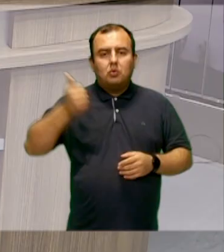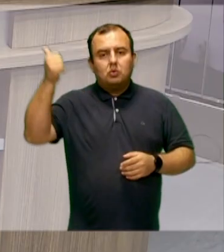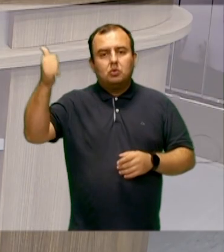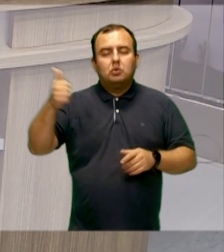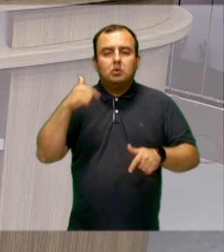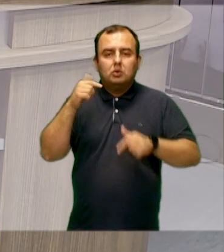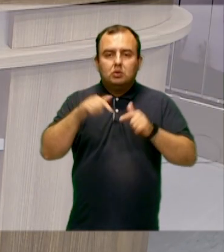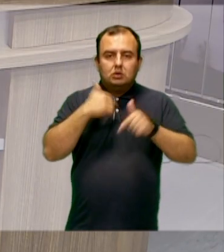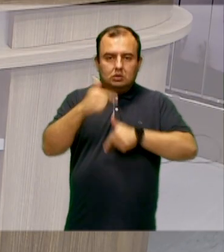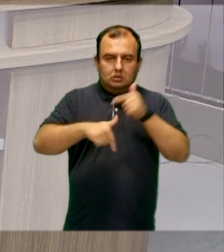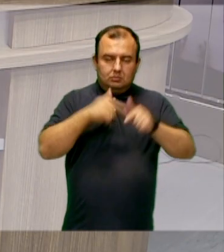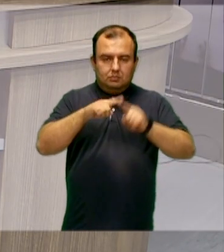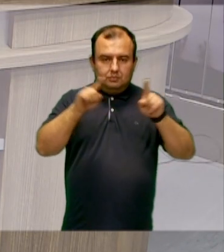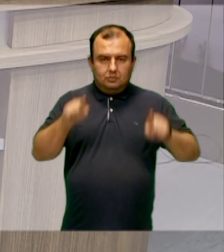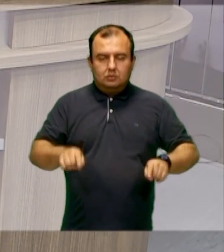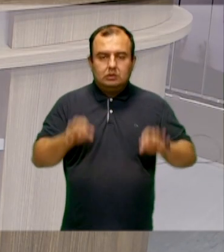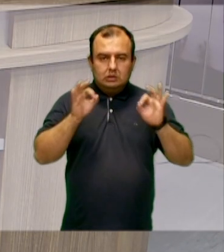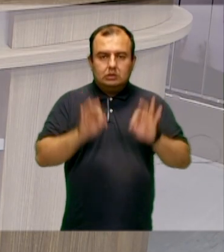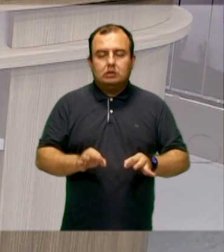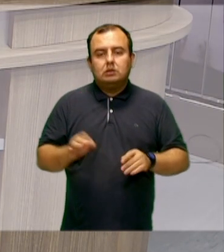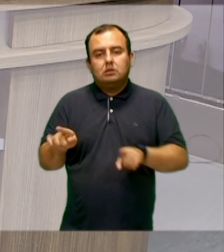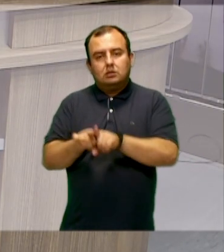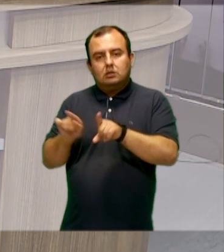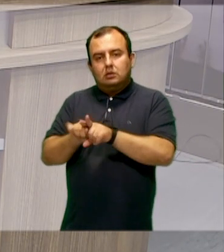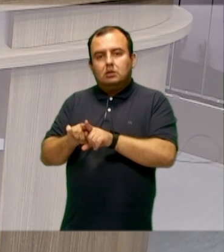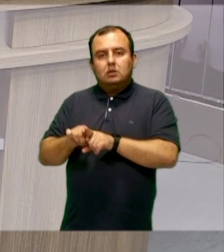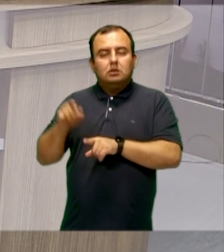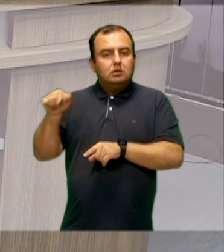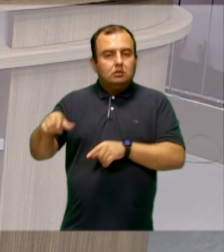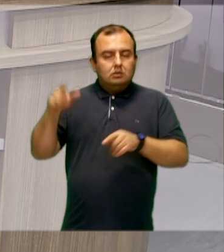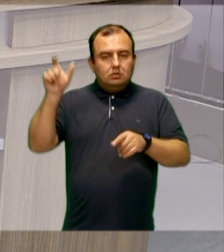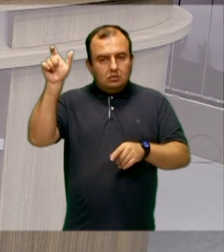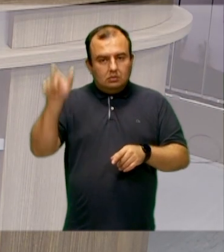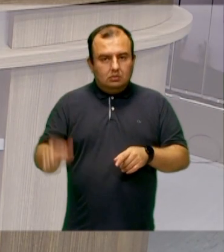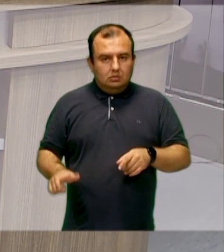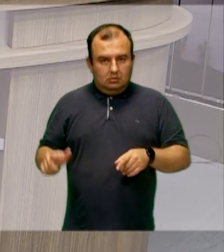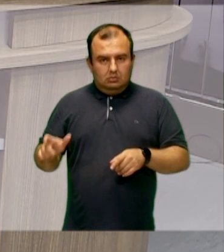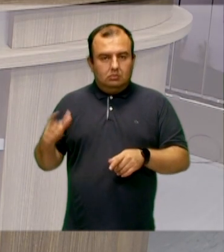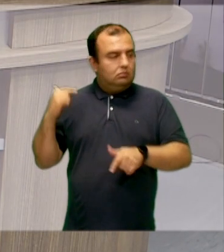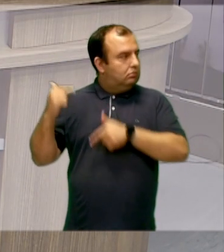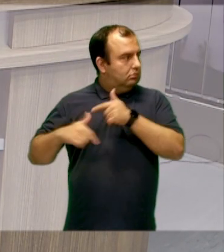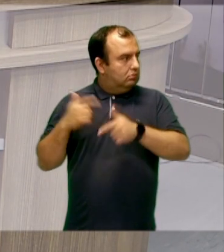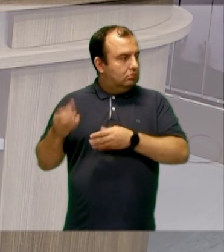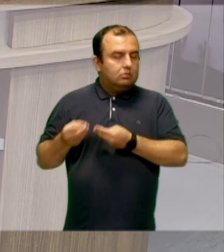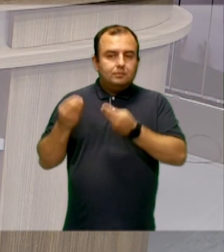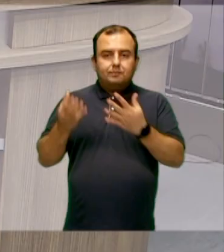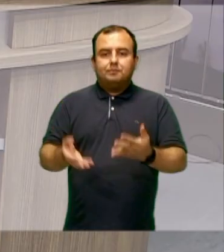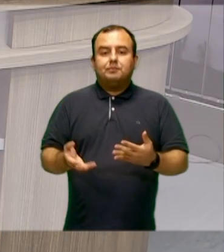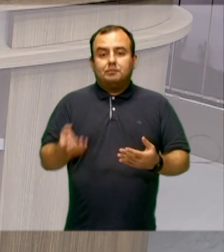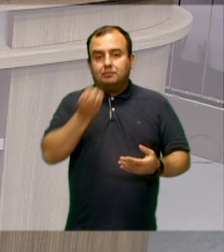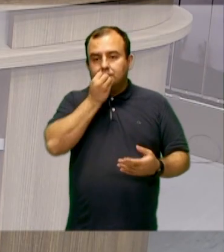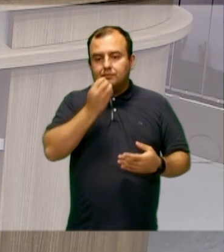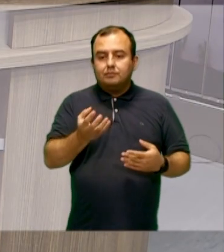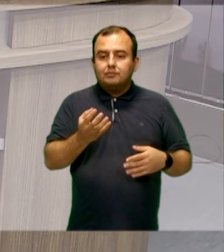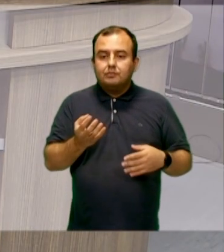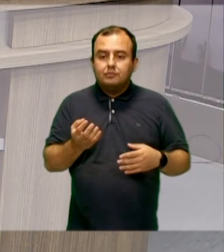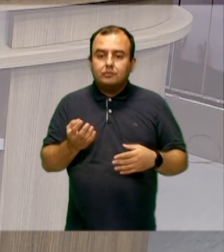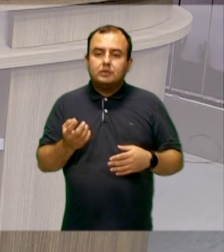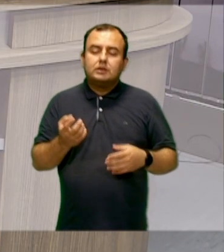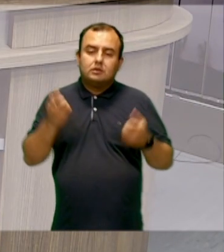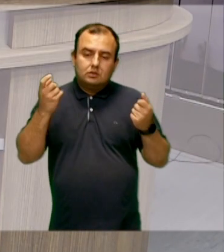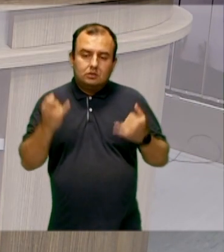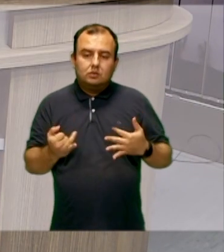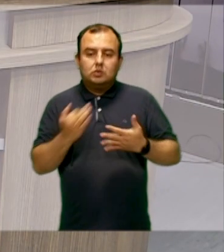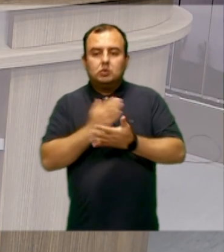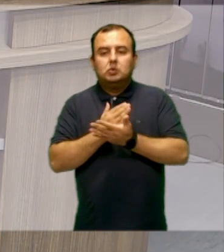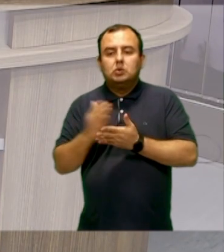servidor efetivo quanto para o cidadão que recebe esse serviço? Bom, eu vou voltar um pouquinho